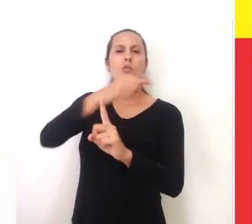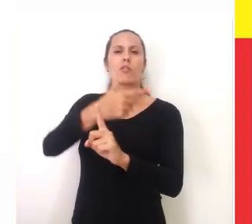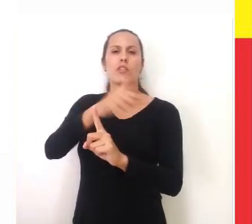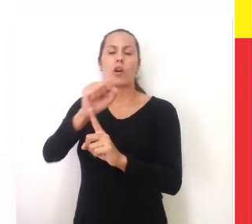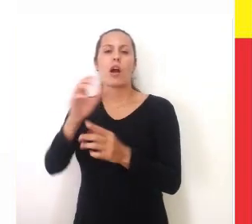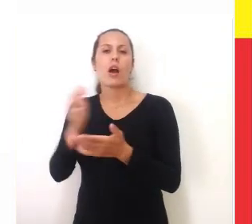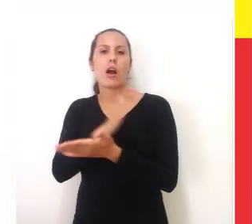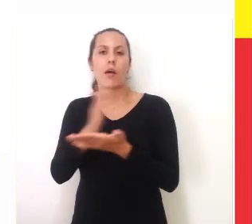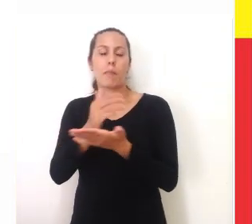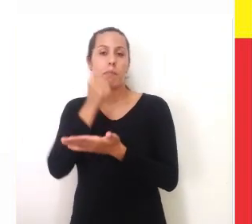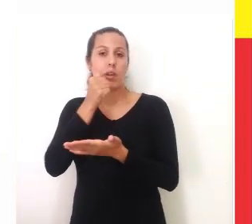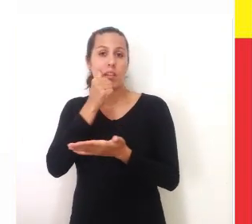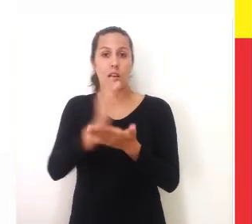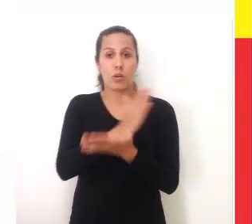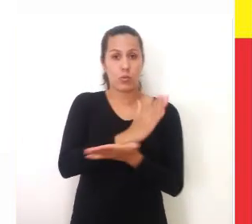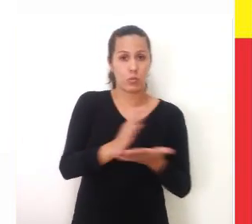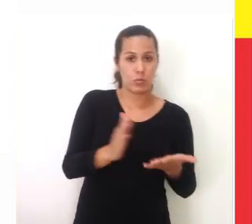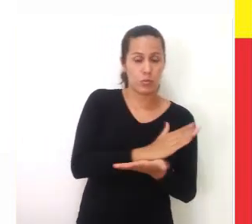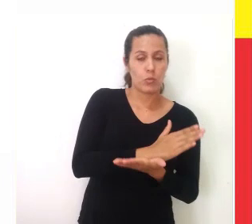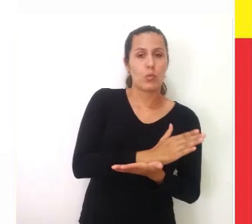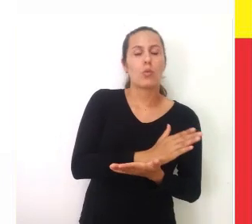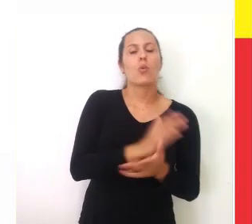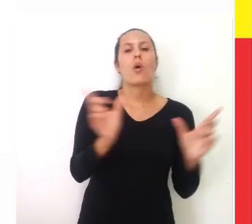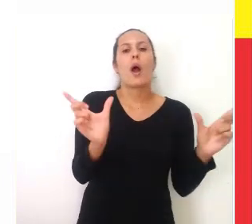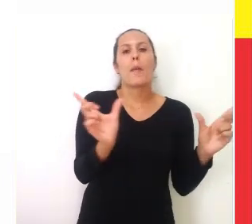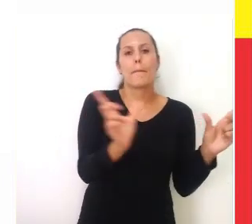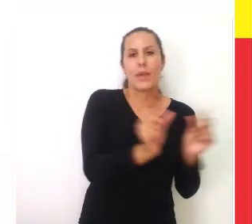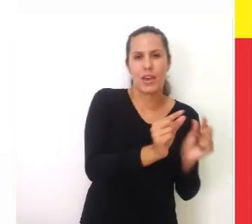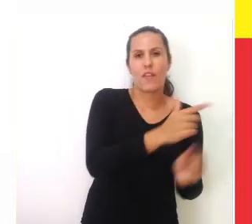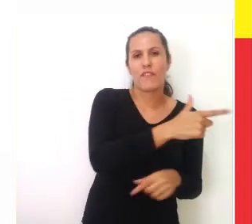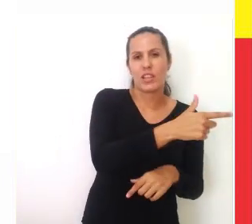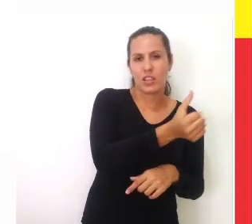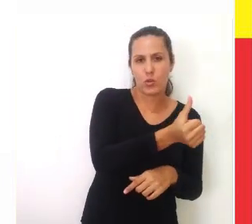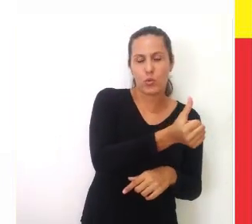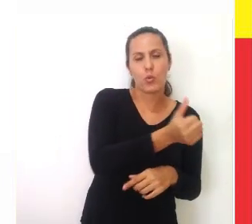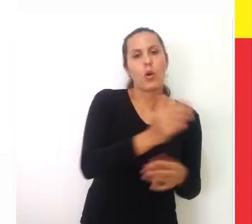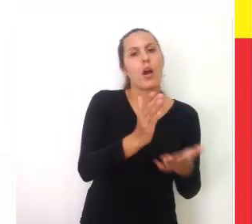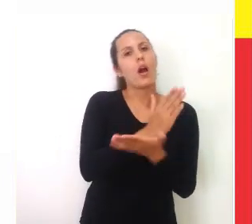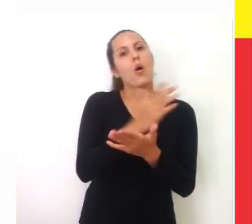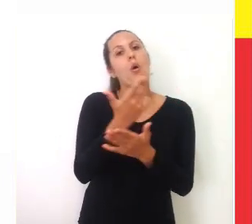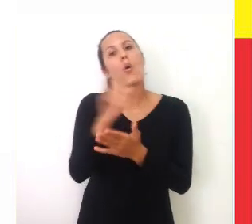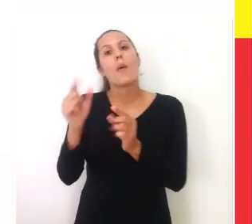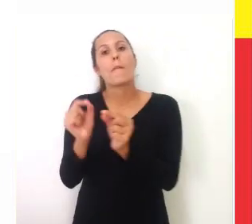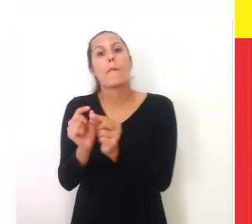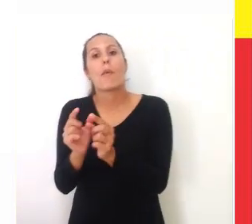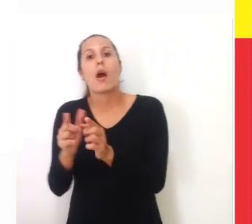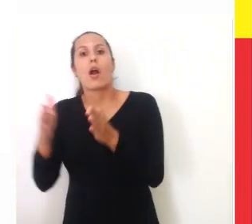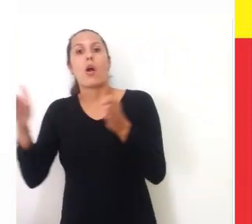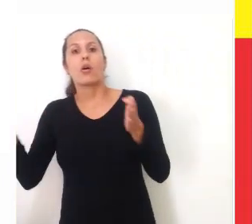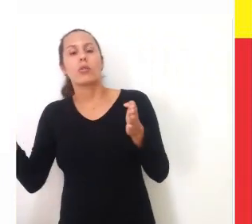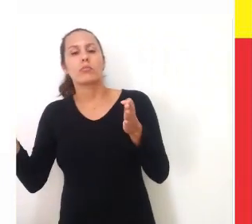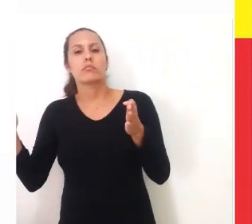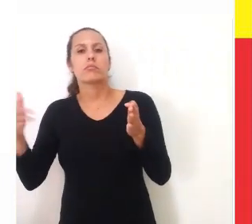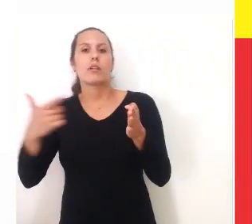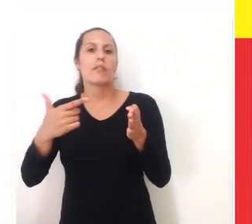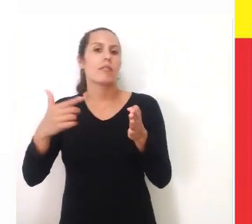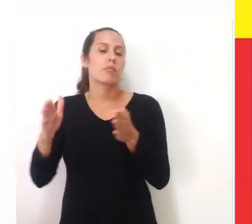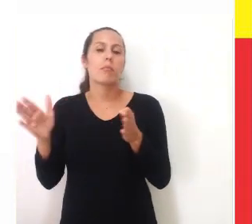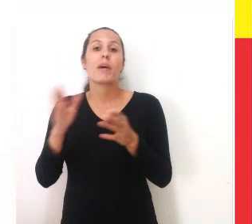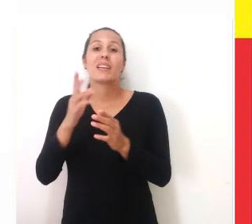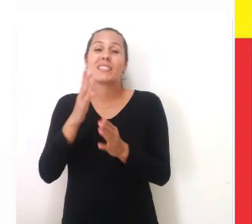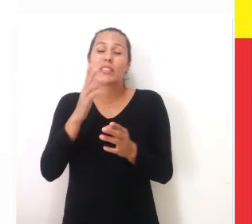que têm um ciclo menstrual mais curto, de 21. Tem garotas que têm um ciclo menstrual mais longo, mas